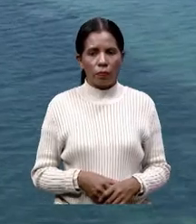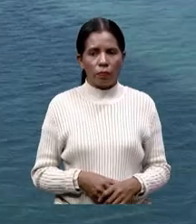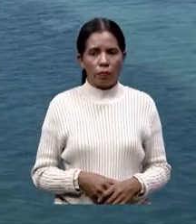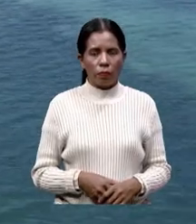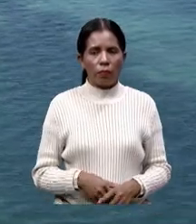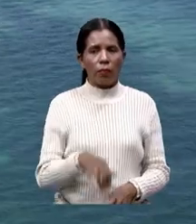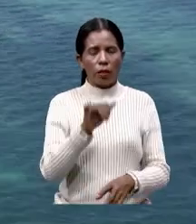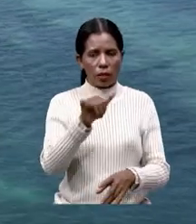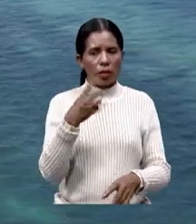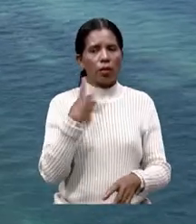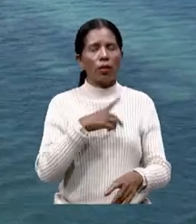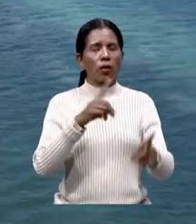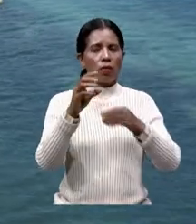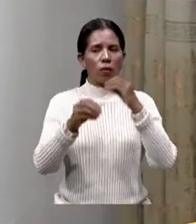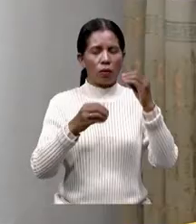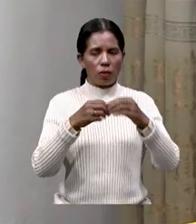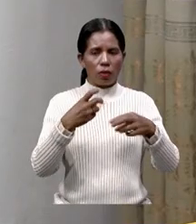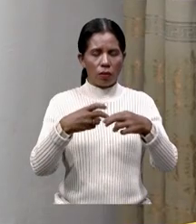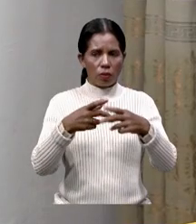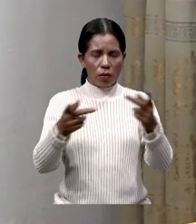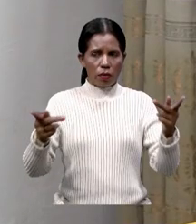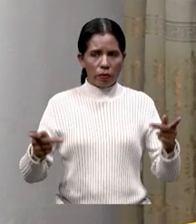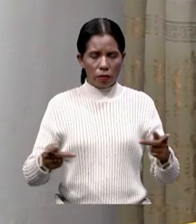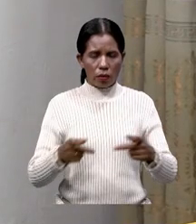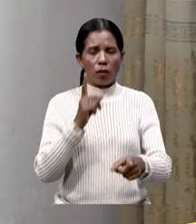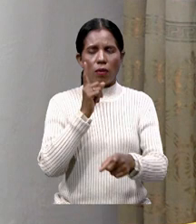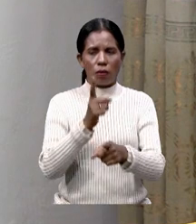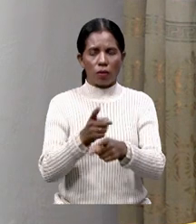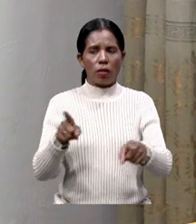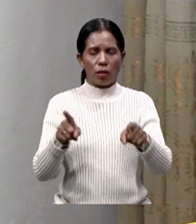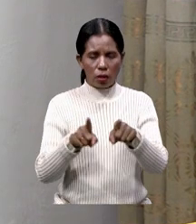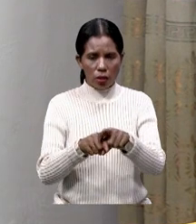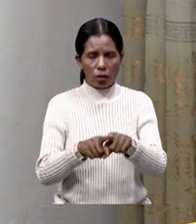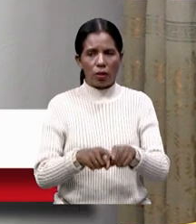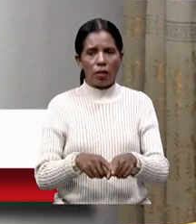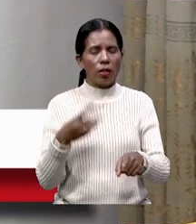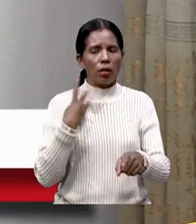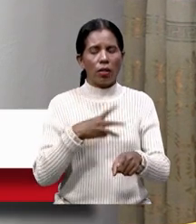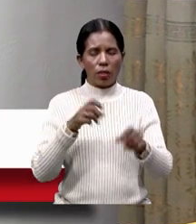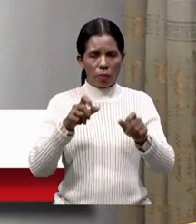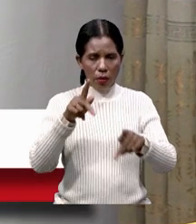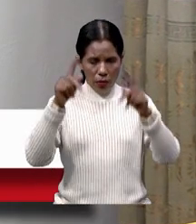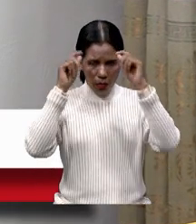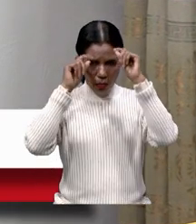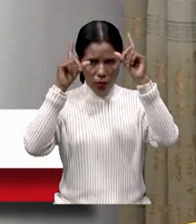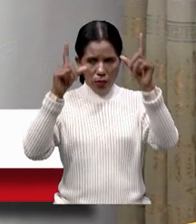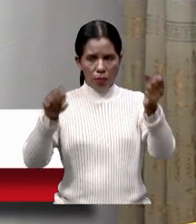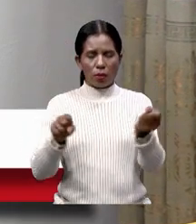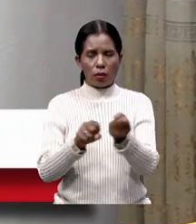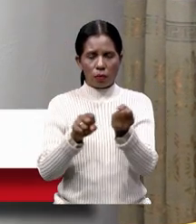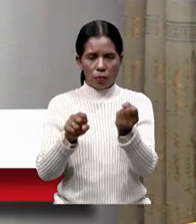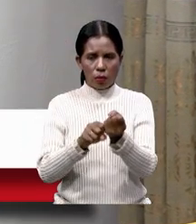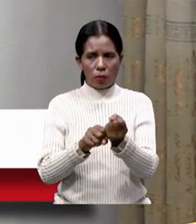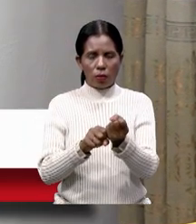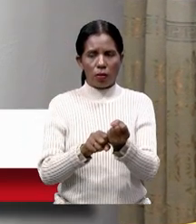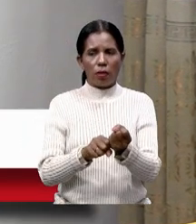Sim, está colocando a crise ambiental, é claro, localmente, e estamos estimulando para contribuir